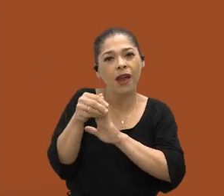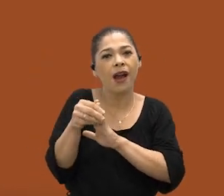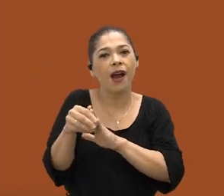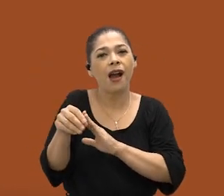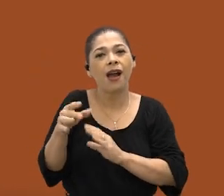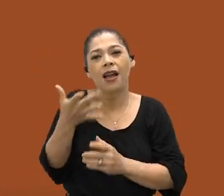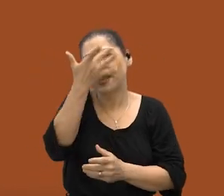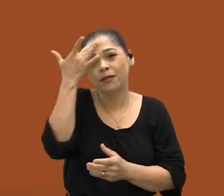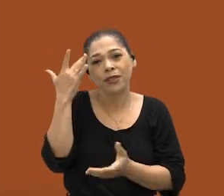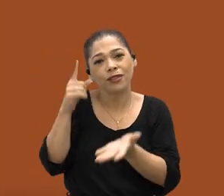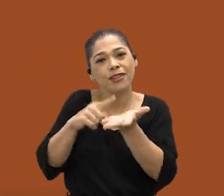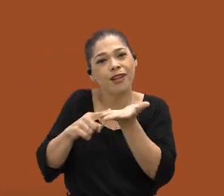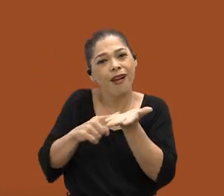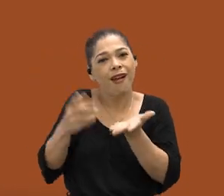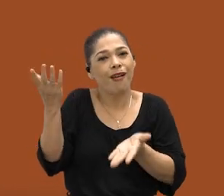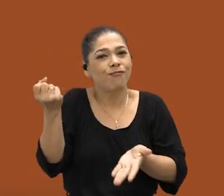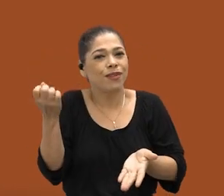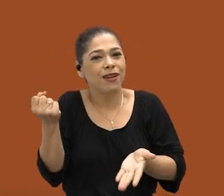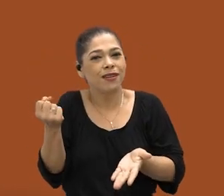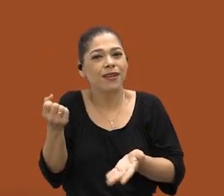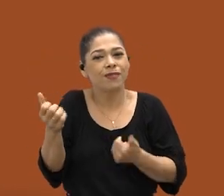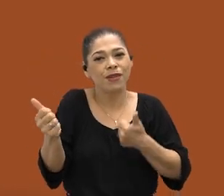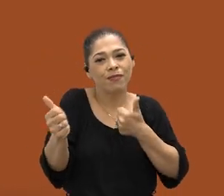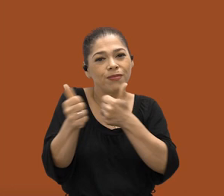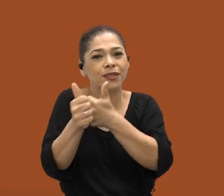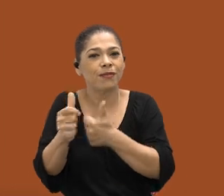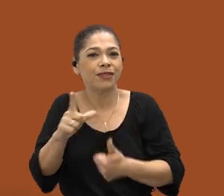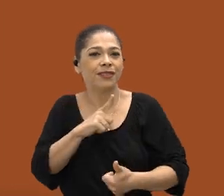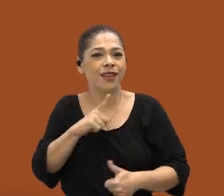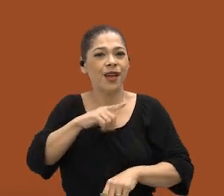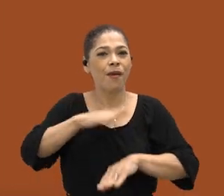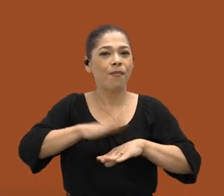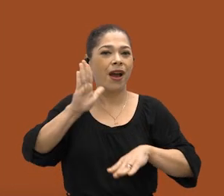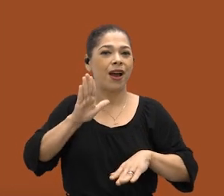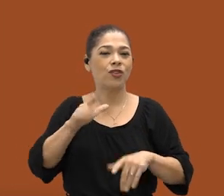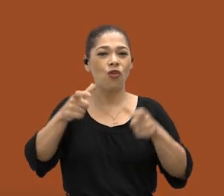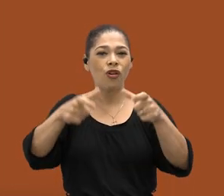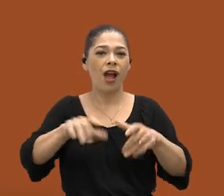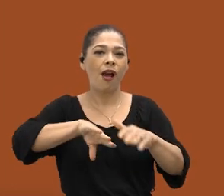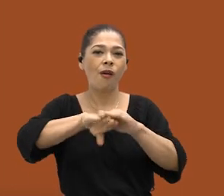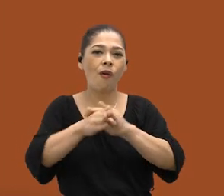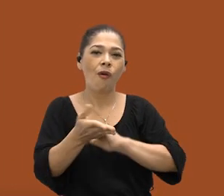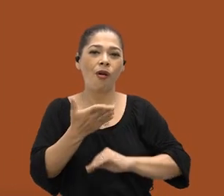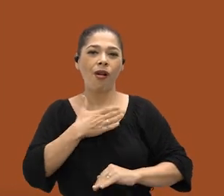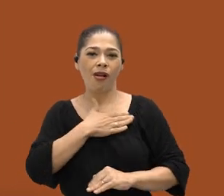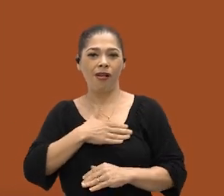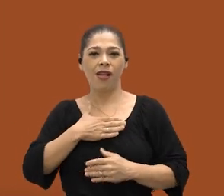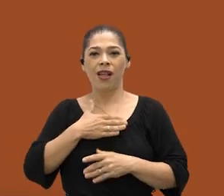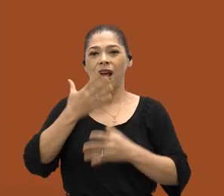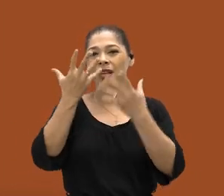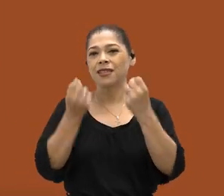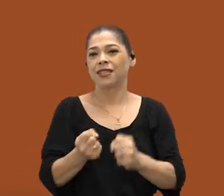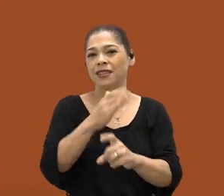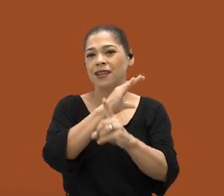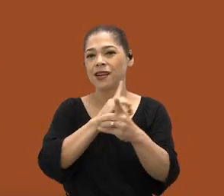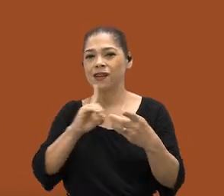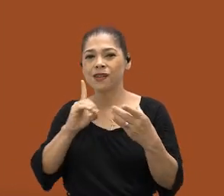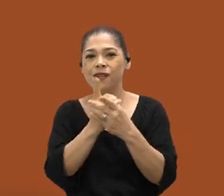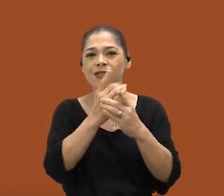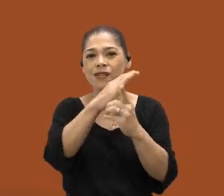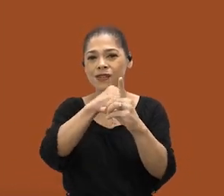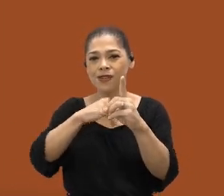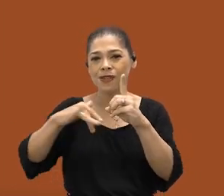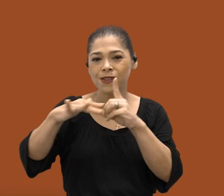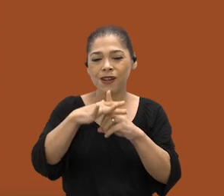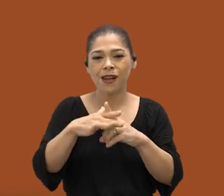né se aproximar quanto mais você se aproxima da brancura Mas você teria um local mais confortável teria maior chance de acessação